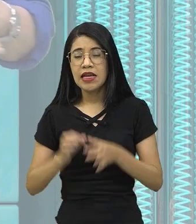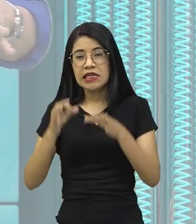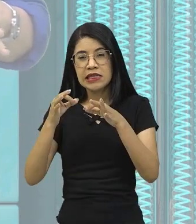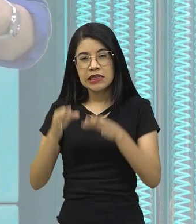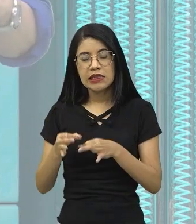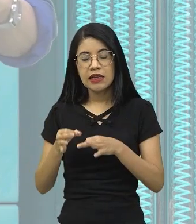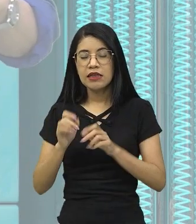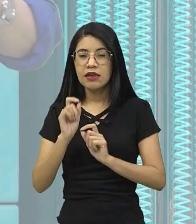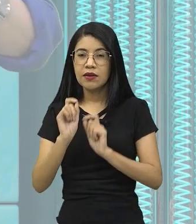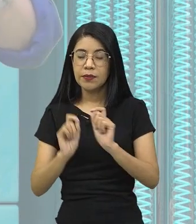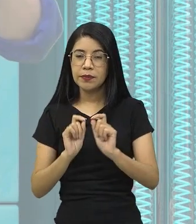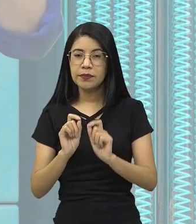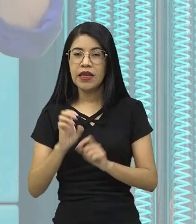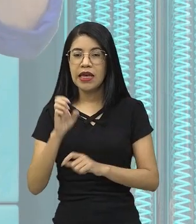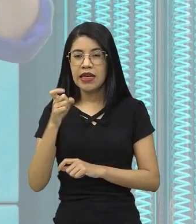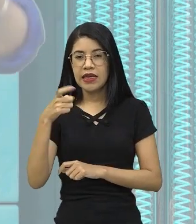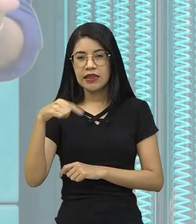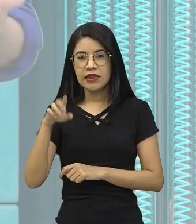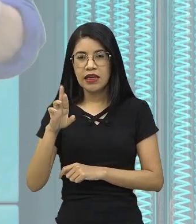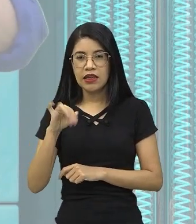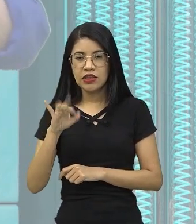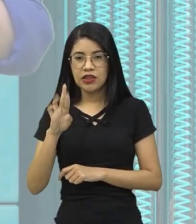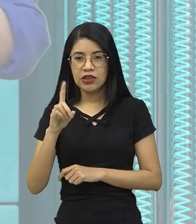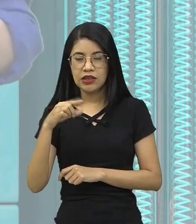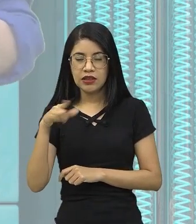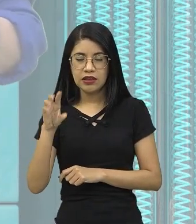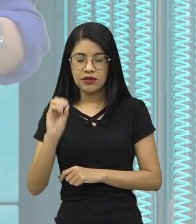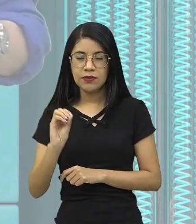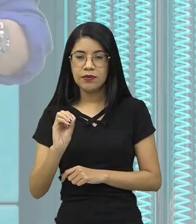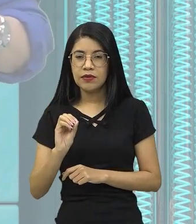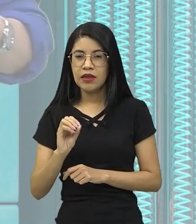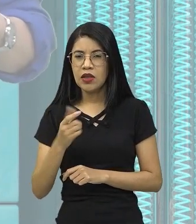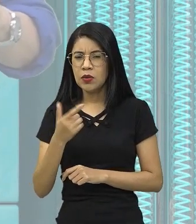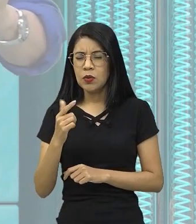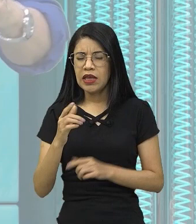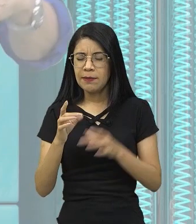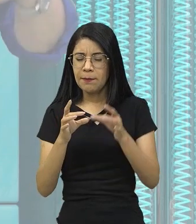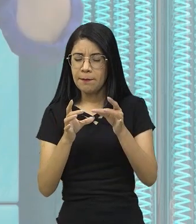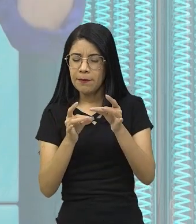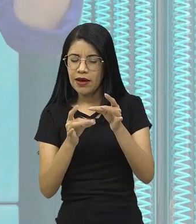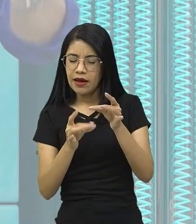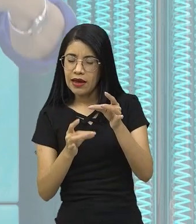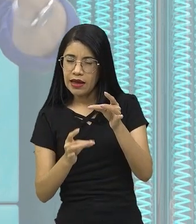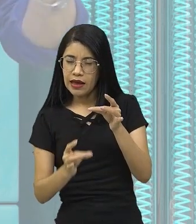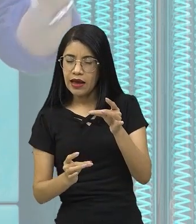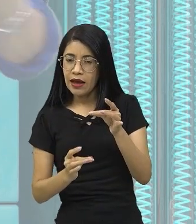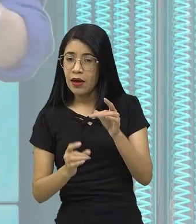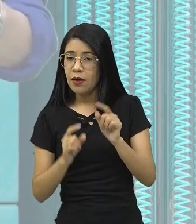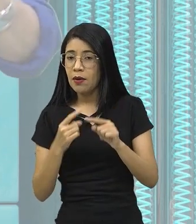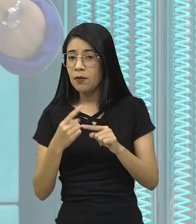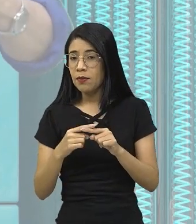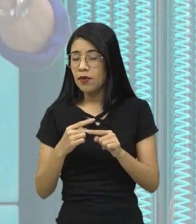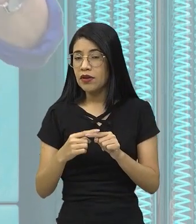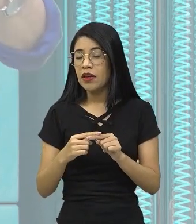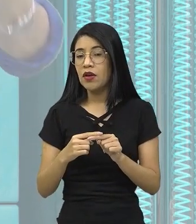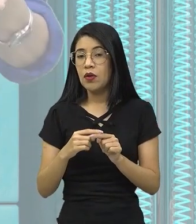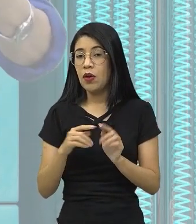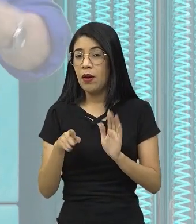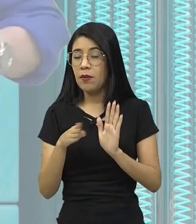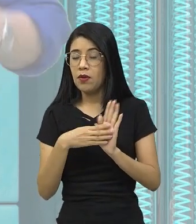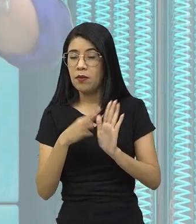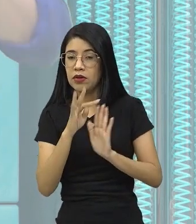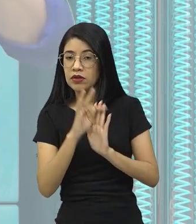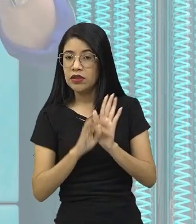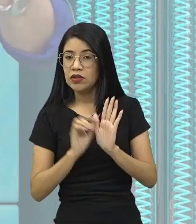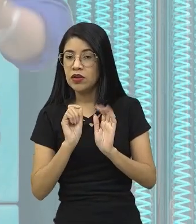Então, mesmo não fornecendo detalhes aí, porque a proposta é de narrar e não de